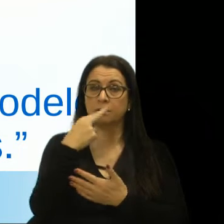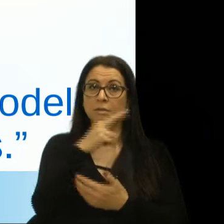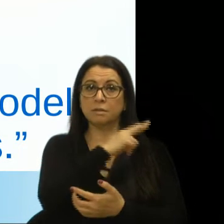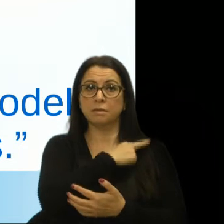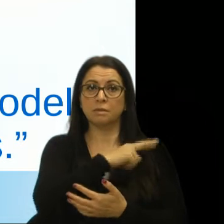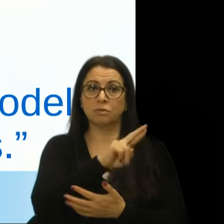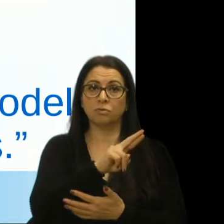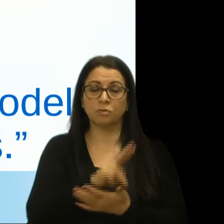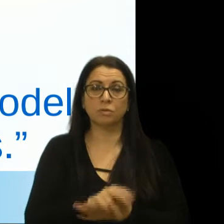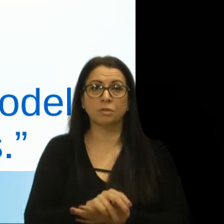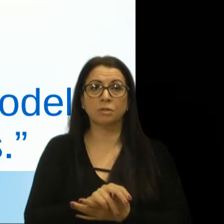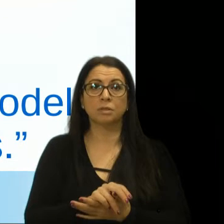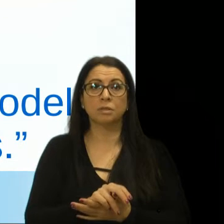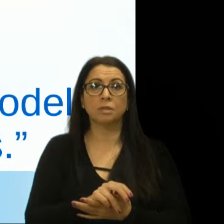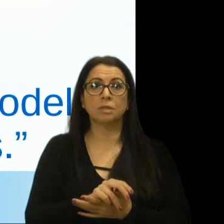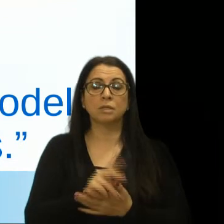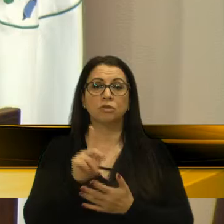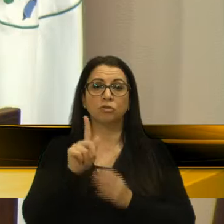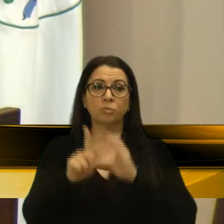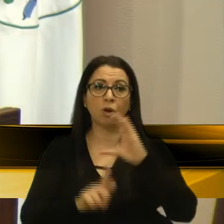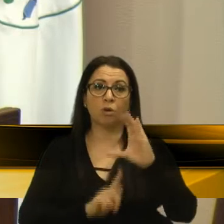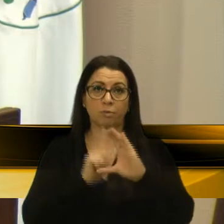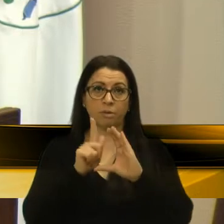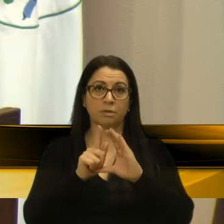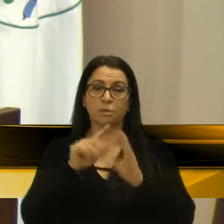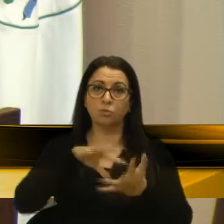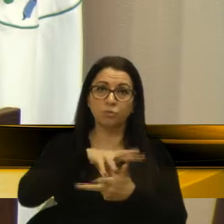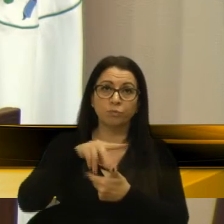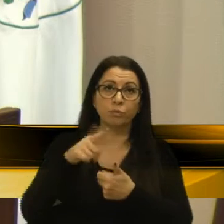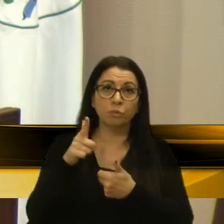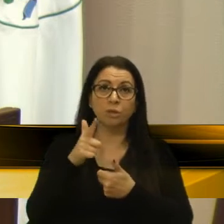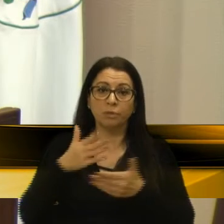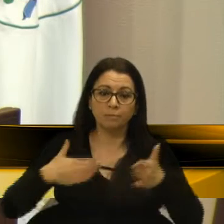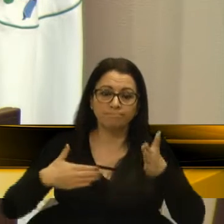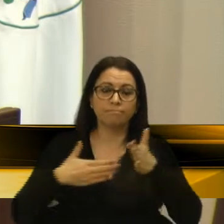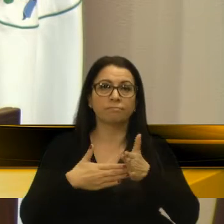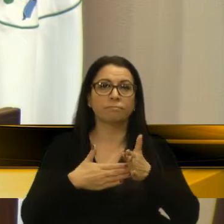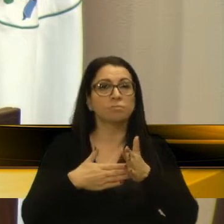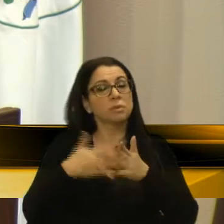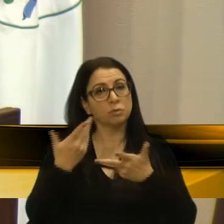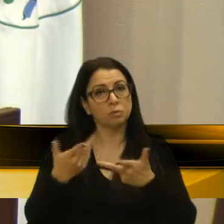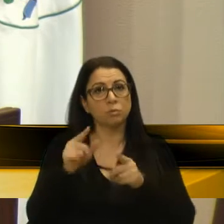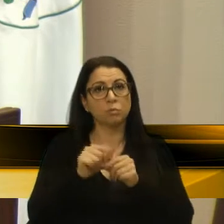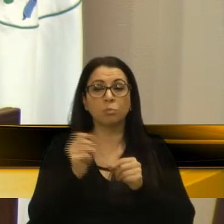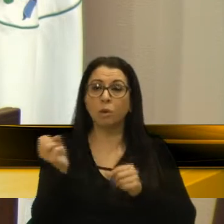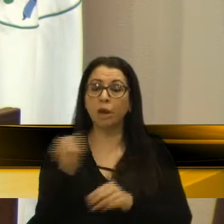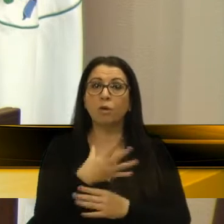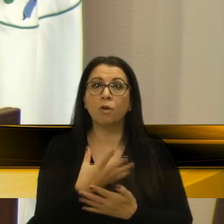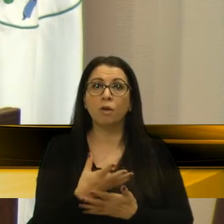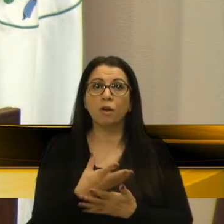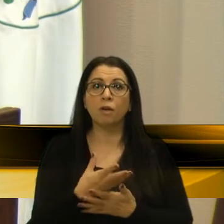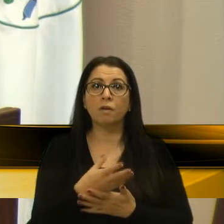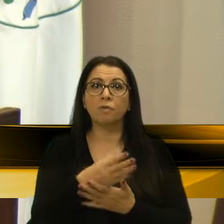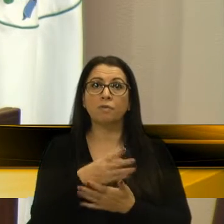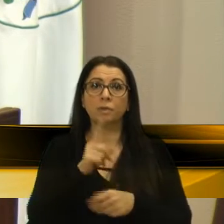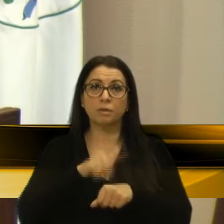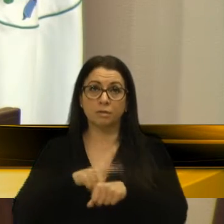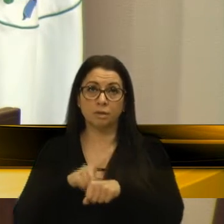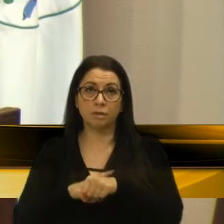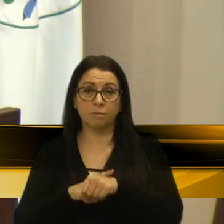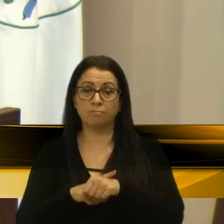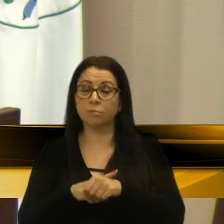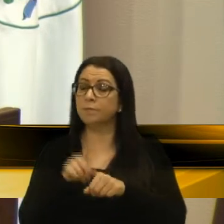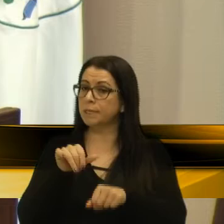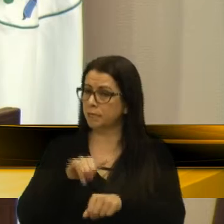religiões. A globalização, o mundo sem fronteiras, enfim, uma nova época.